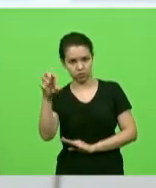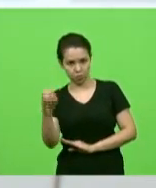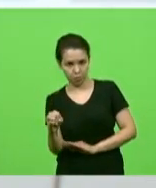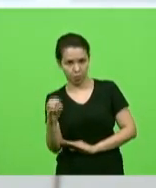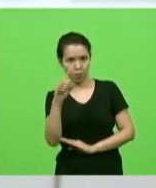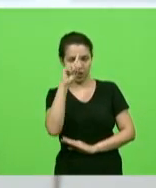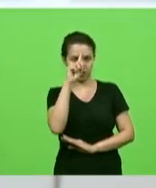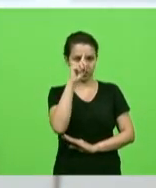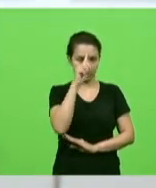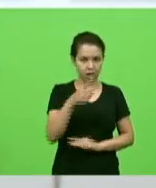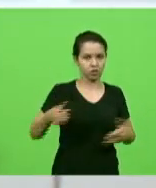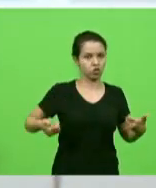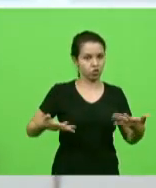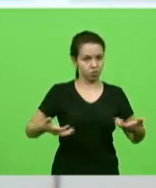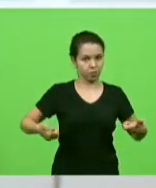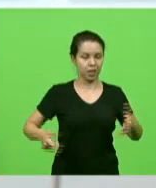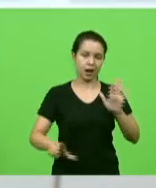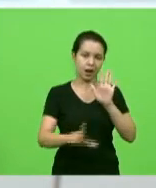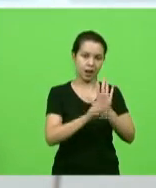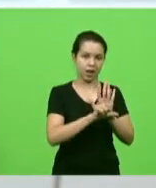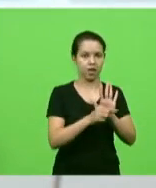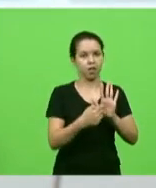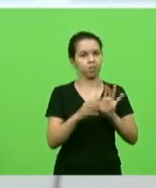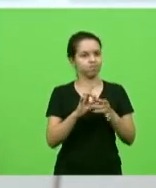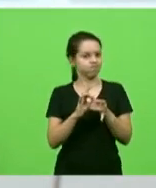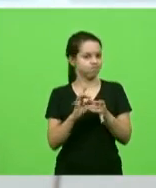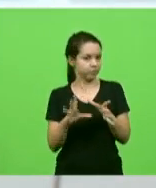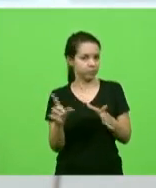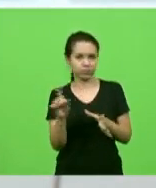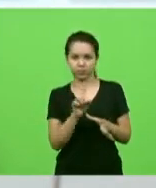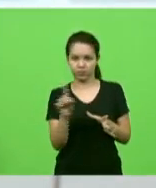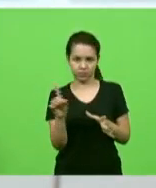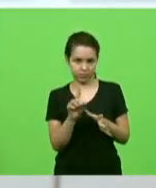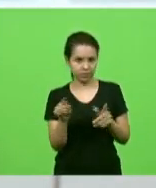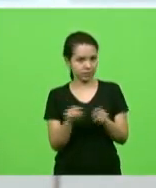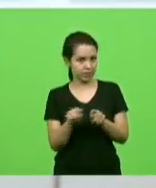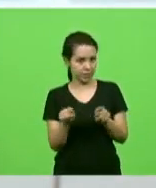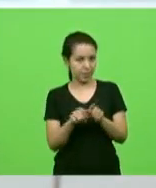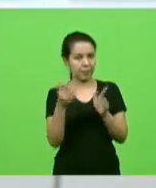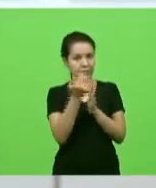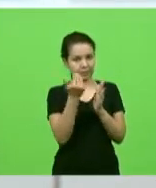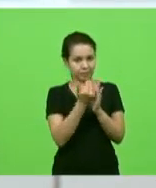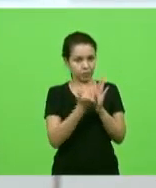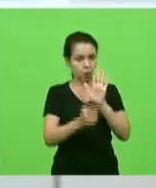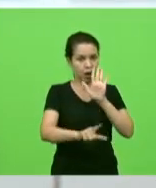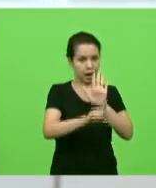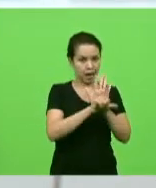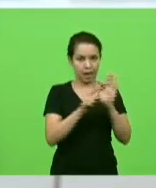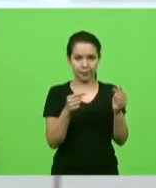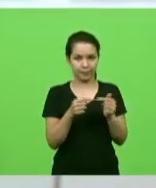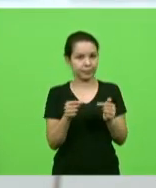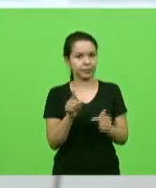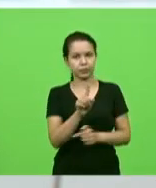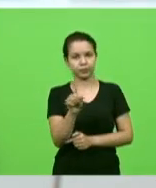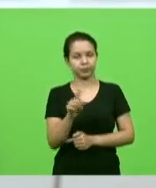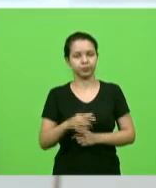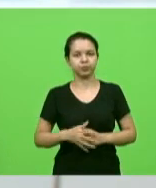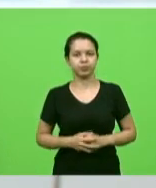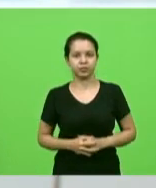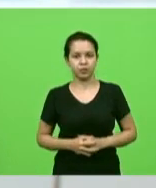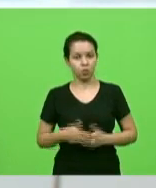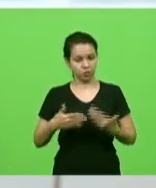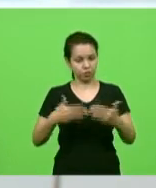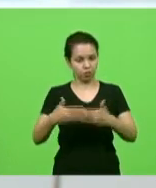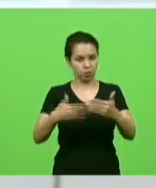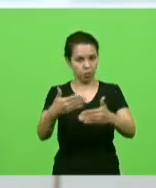despesas não autorizadas por lei e sem observância das prescrições legais o processo o devido